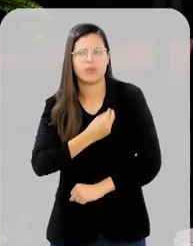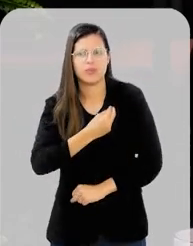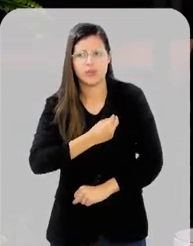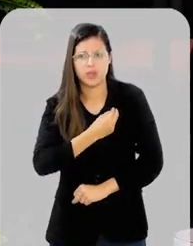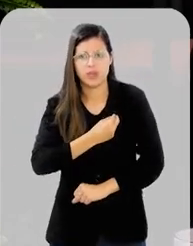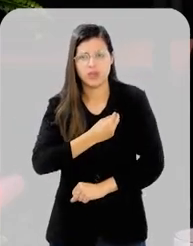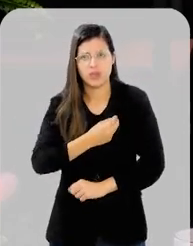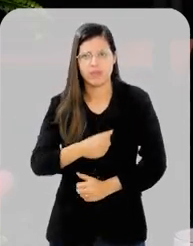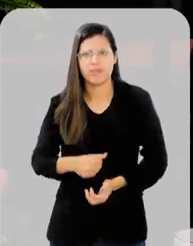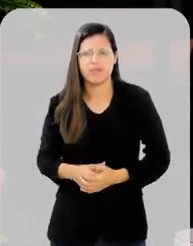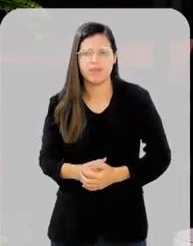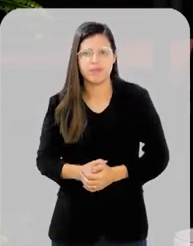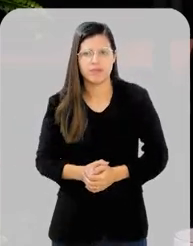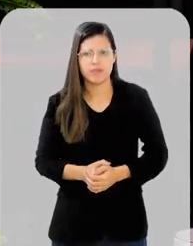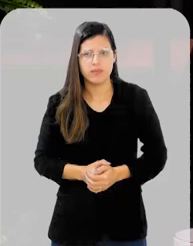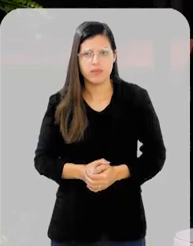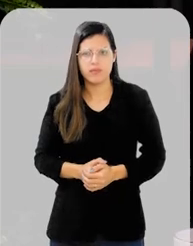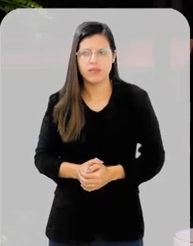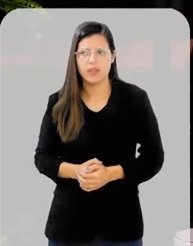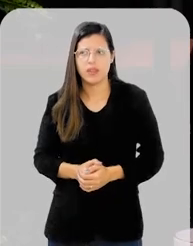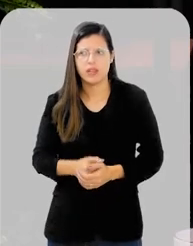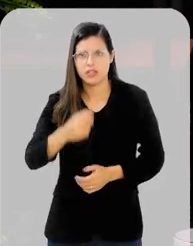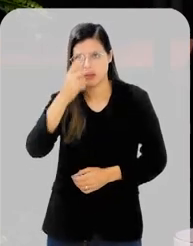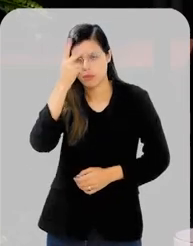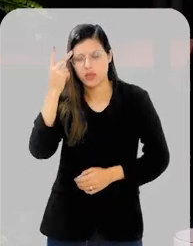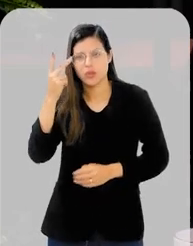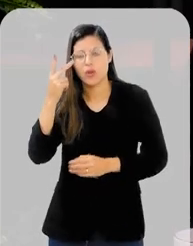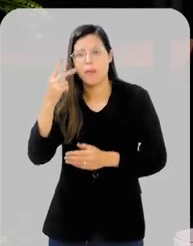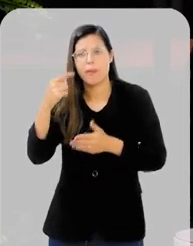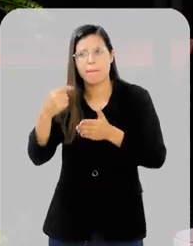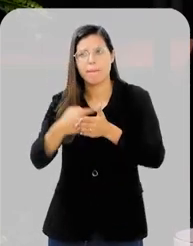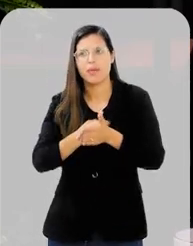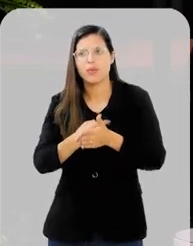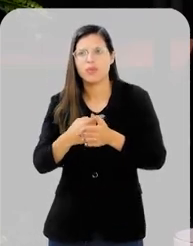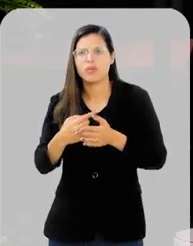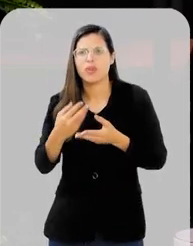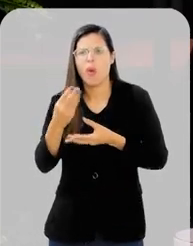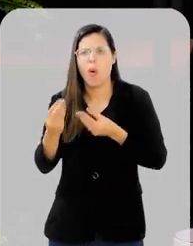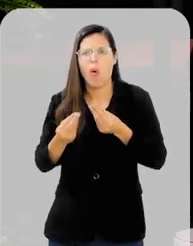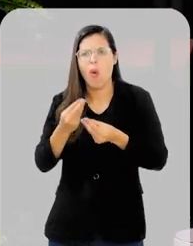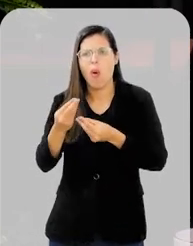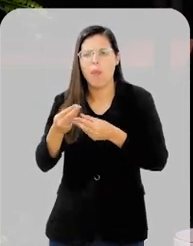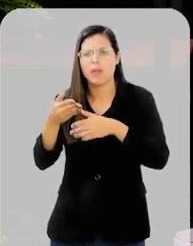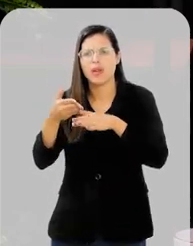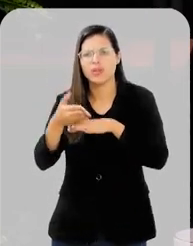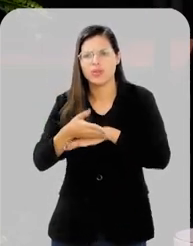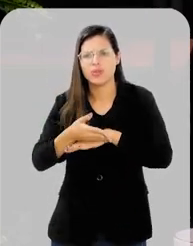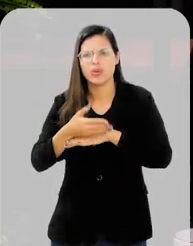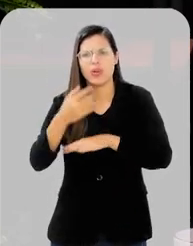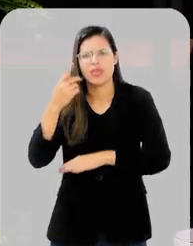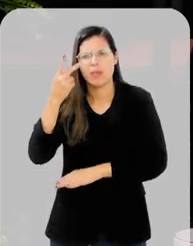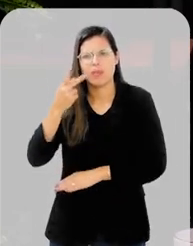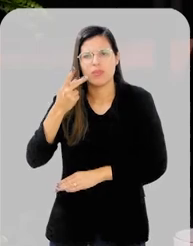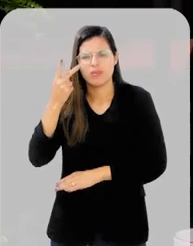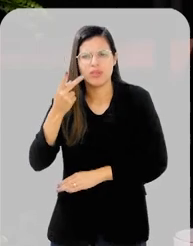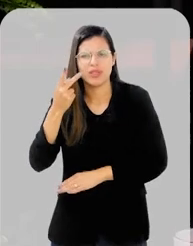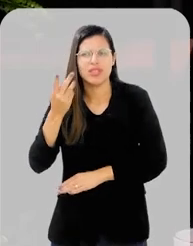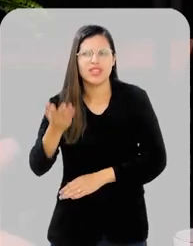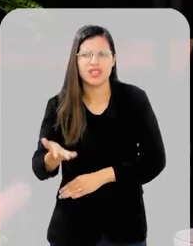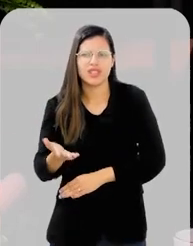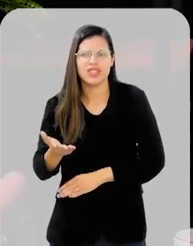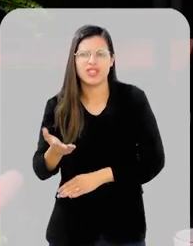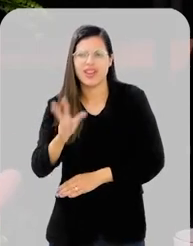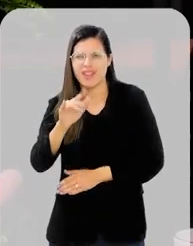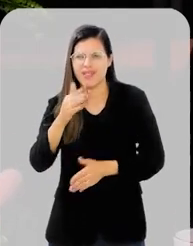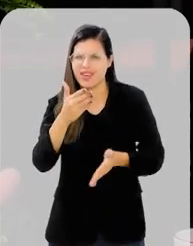vidas então eu eu eu quando as pessoas me perguntam falei mas como é que você foi parar na política pelo amor de Deus você vai se contaminar eu